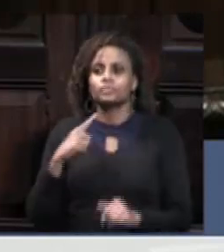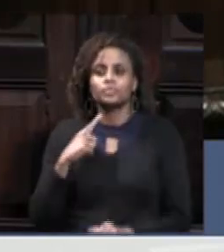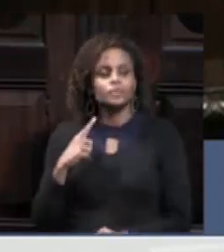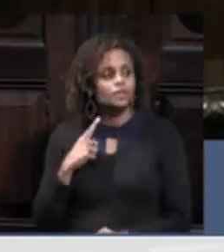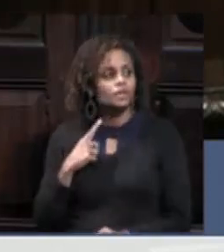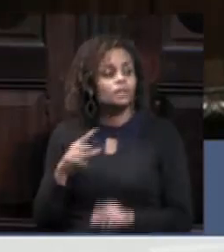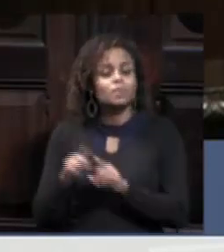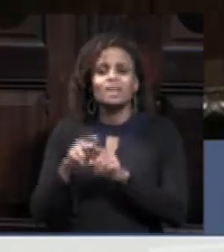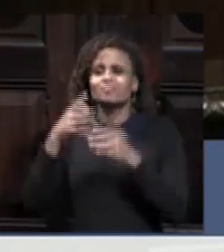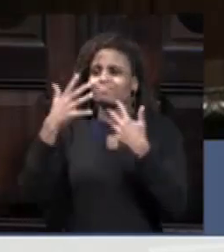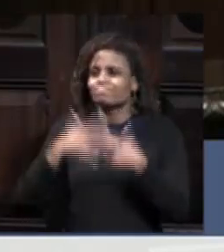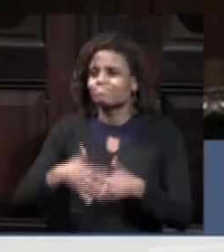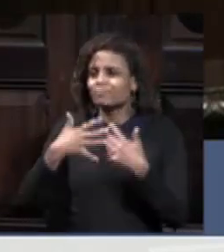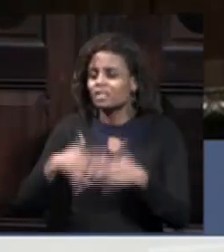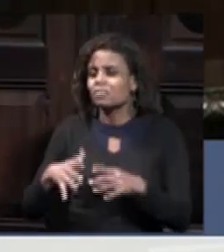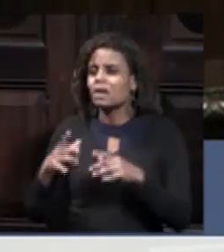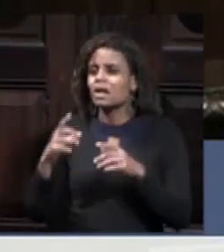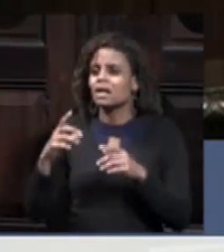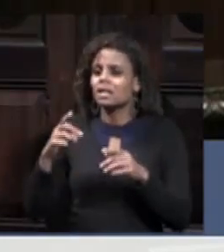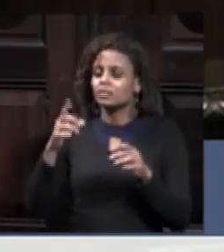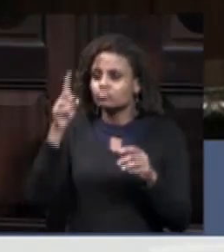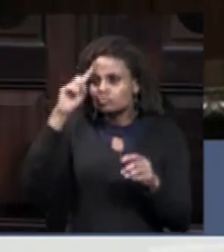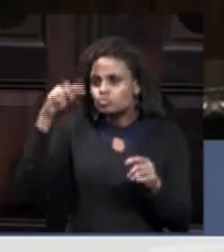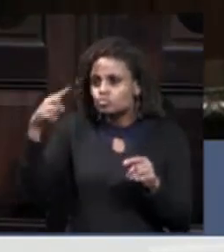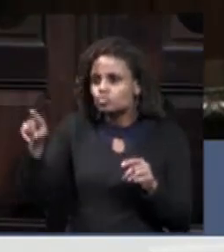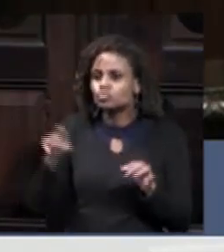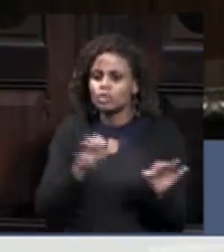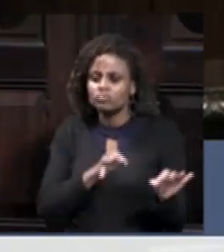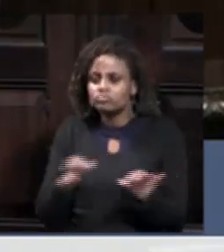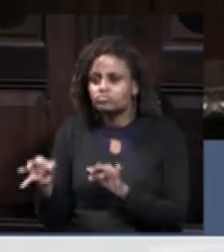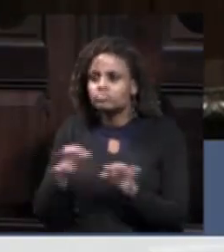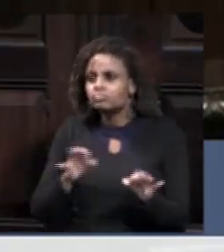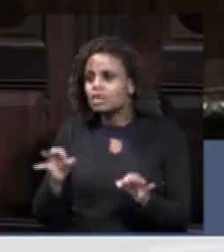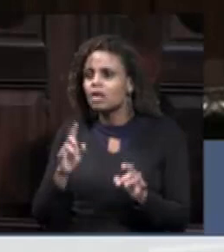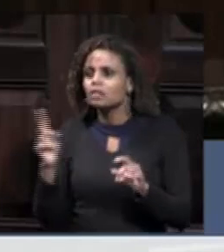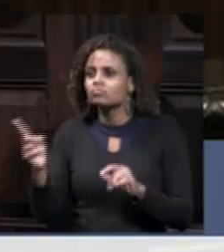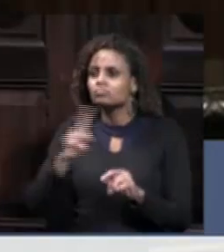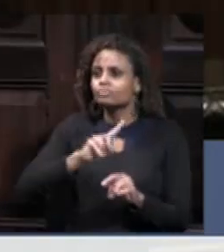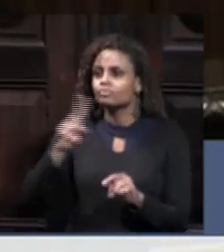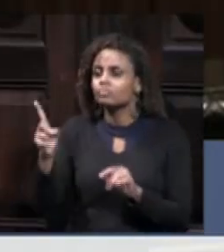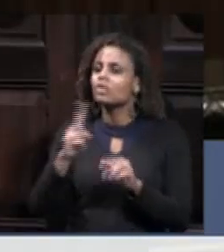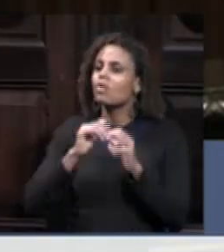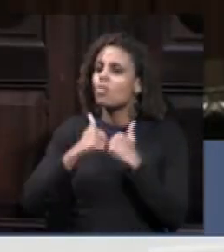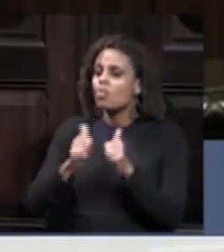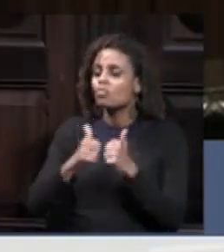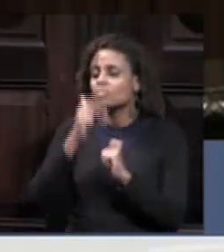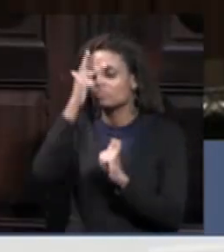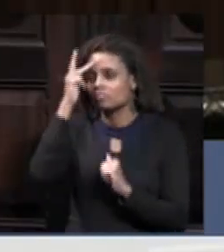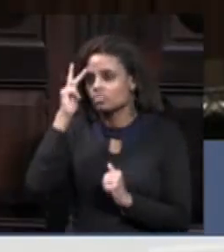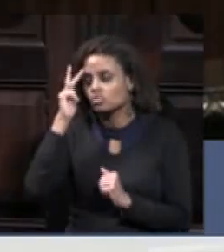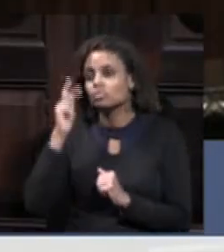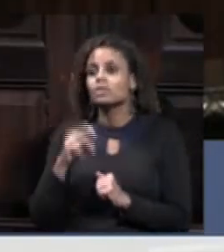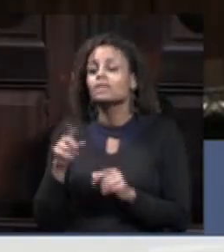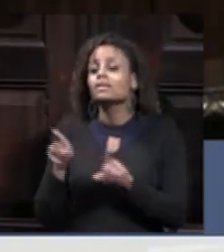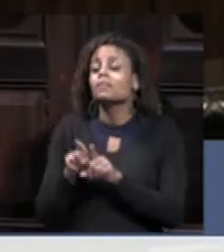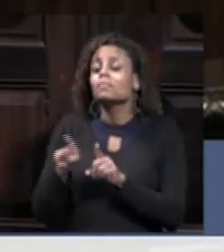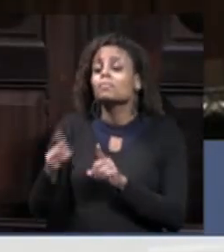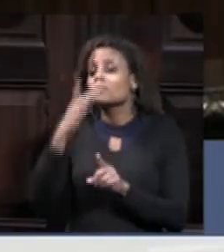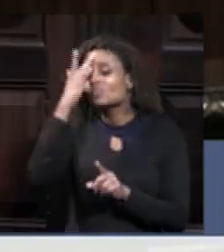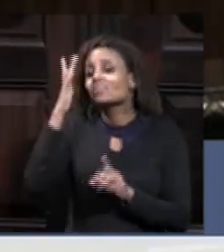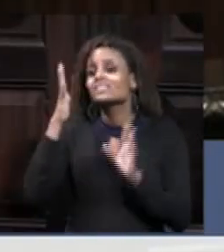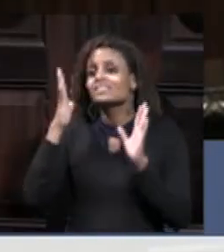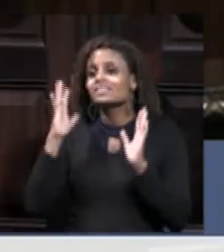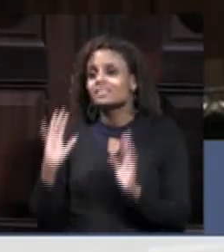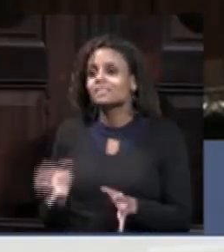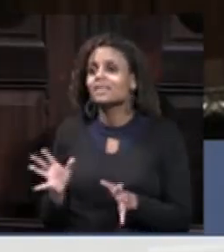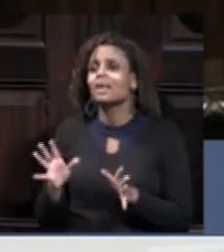e em particular de cidadãos que já estão vivendo um drama pessoal em função da perspectiva de enfrentar